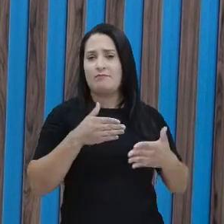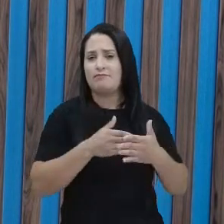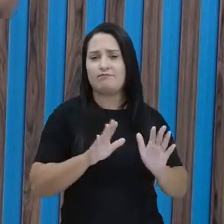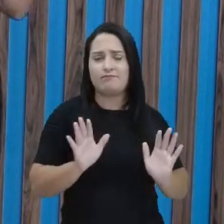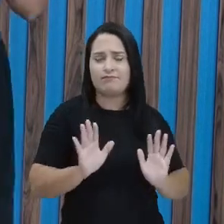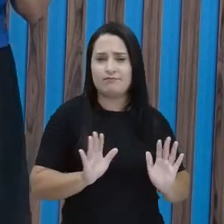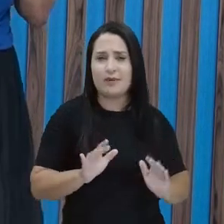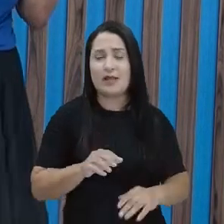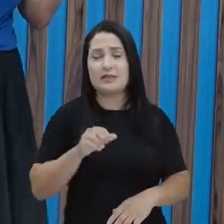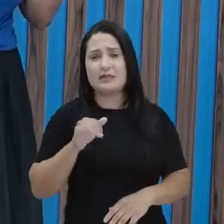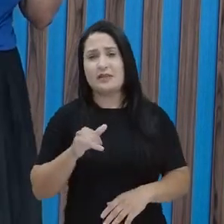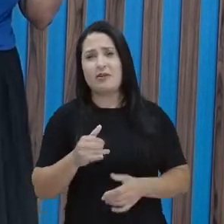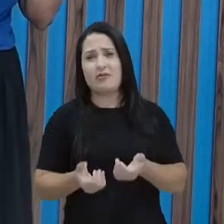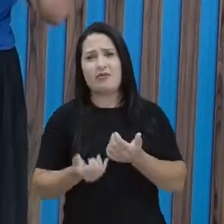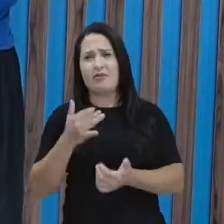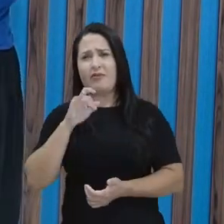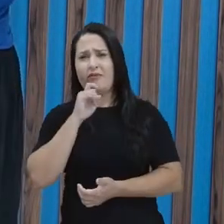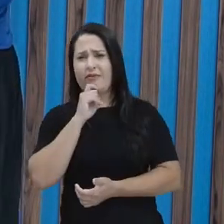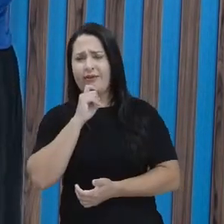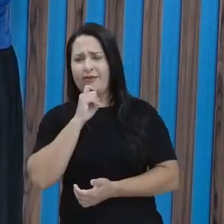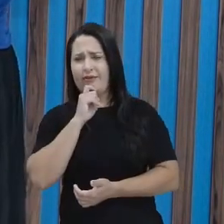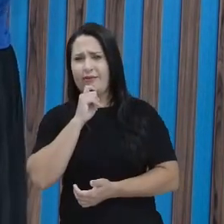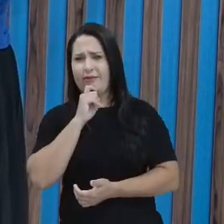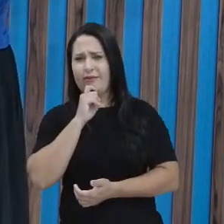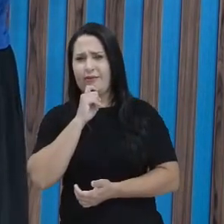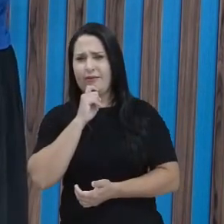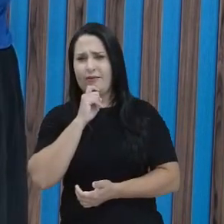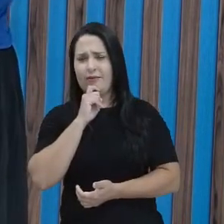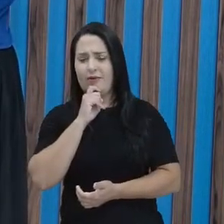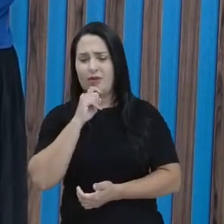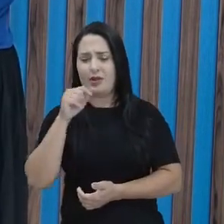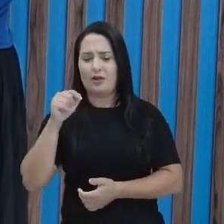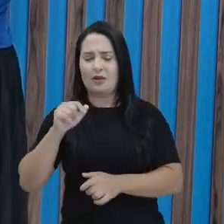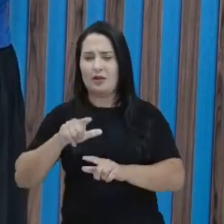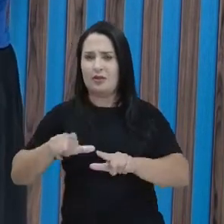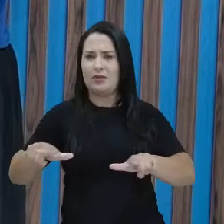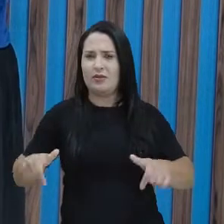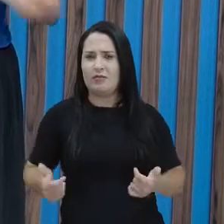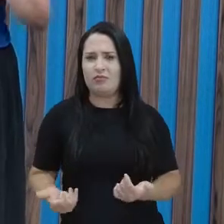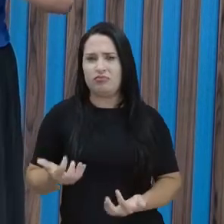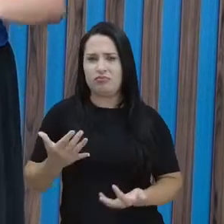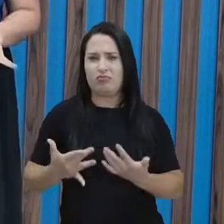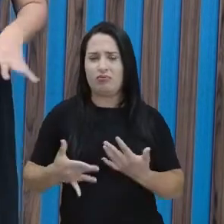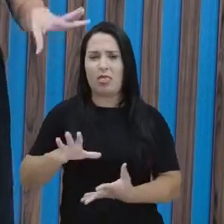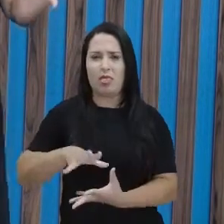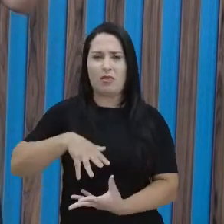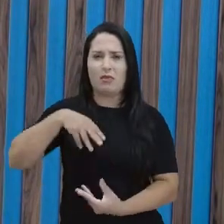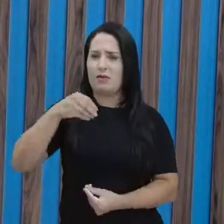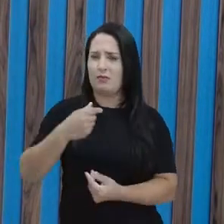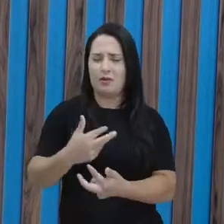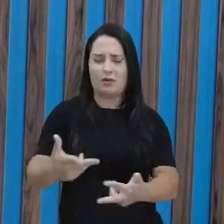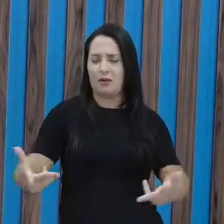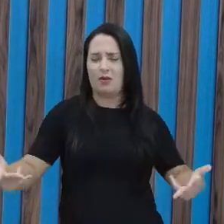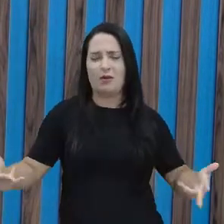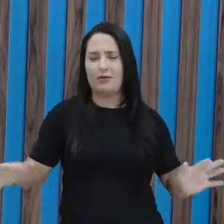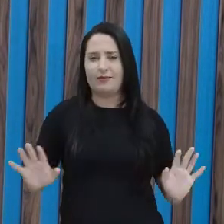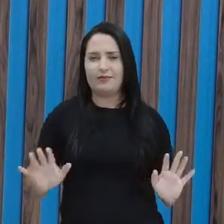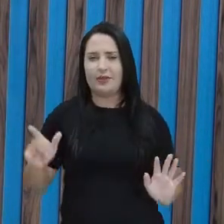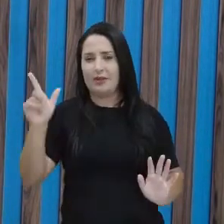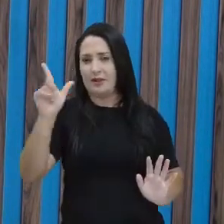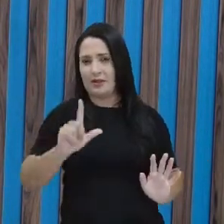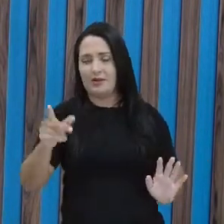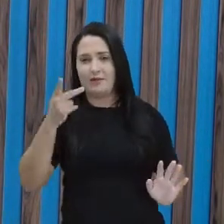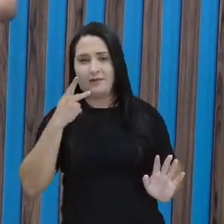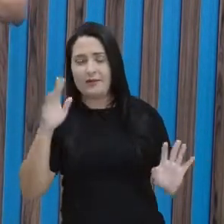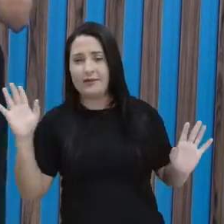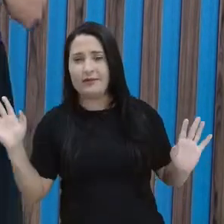eu usasse o fogo frio, por exemplo, o fogo frio do inferno, onde queimam as almas danosas, e, enfim, literariamente